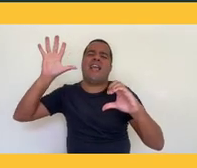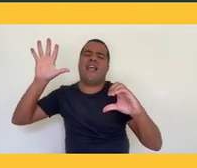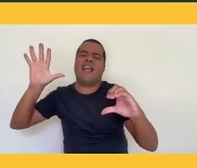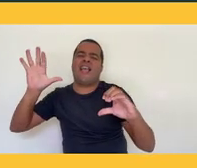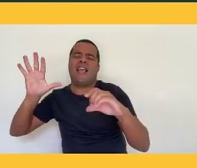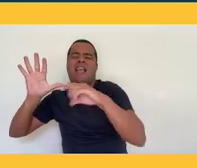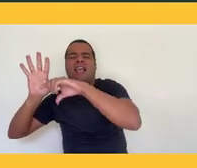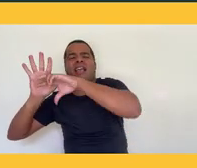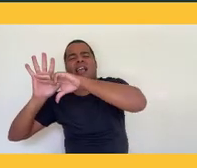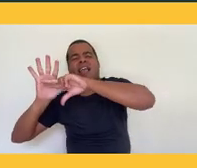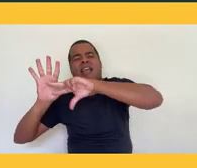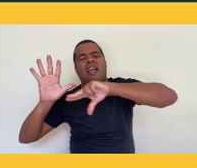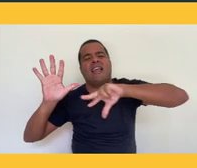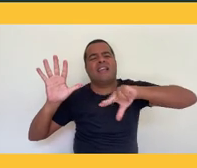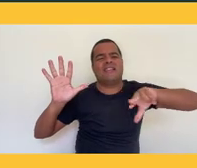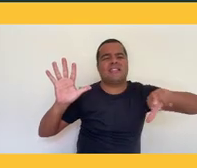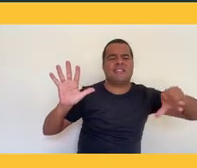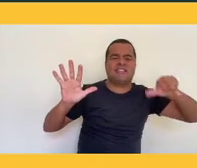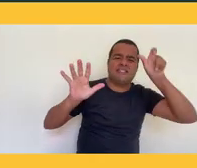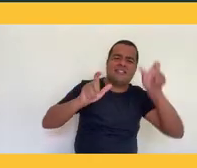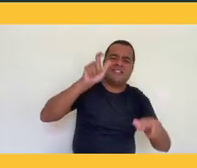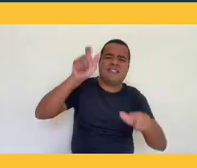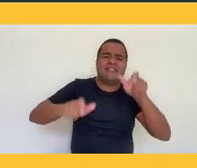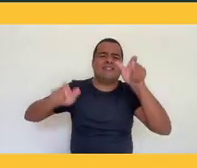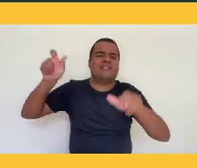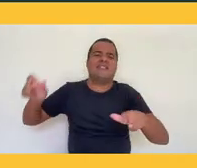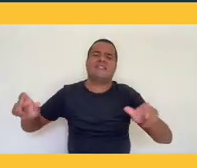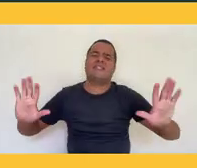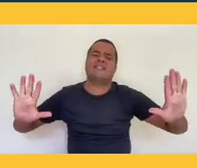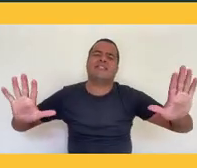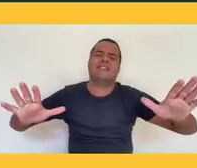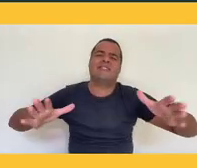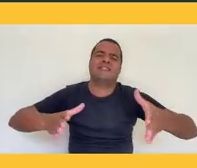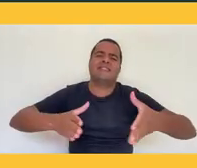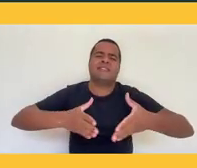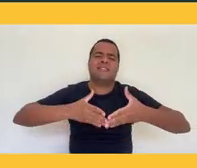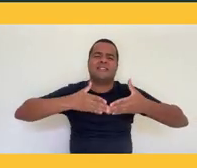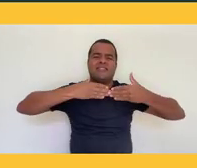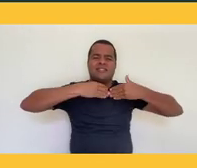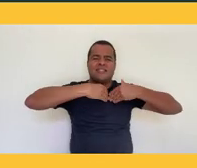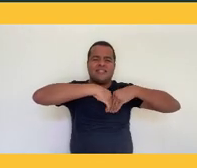cabe o que não cabe na dispensa. Cabe o meu amor.